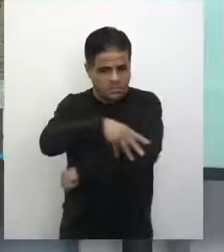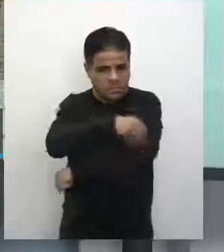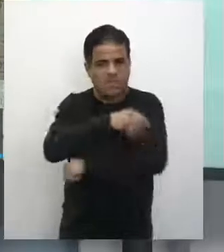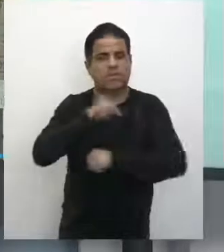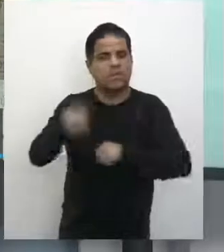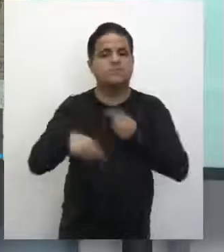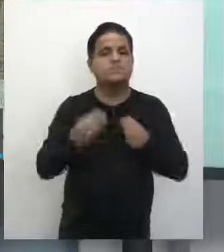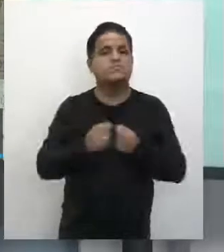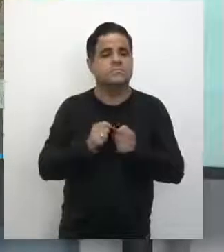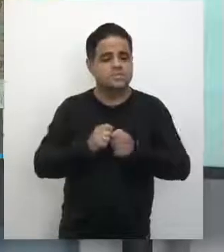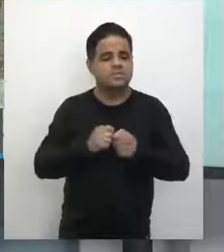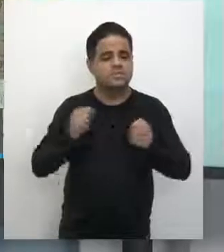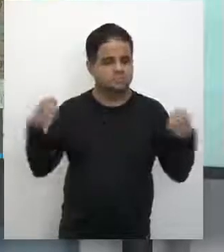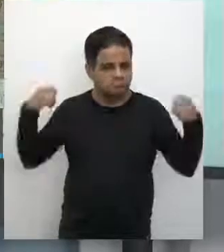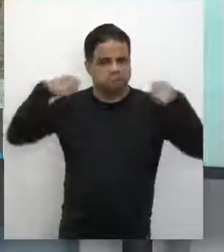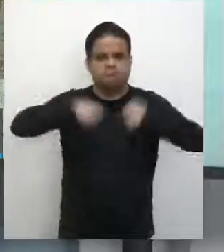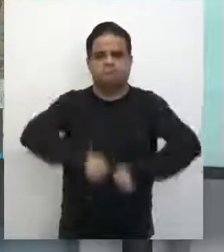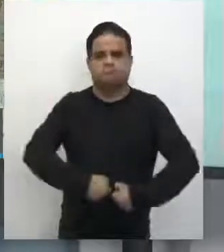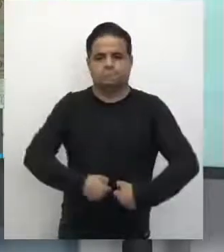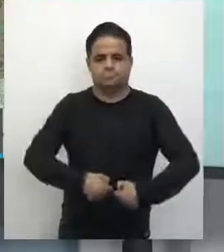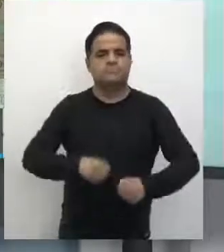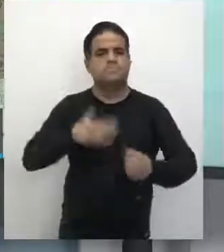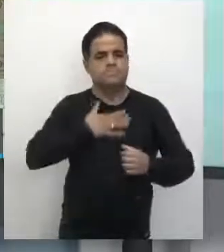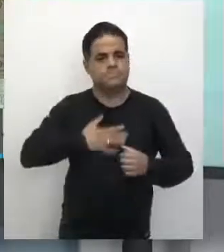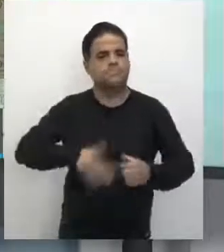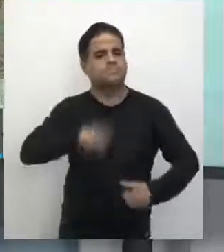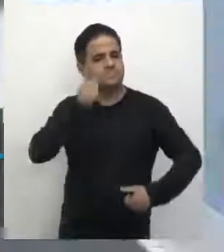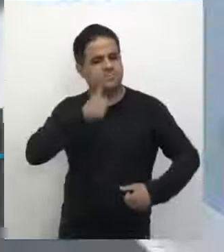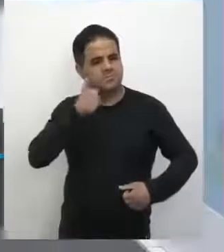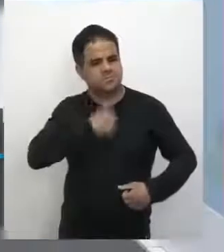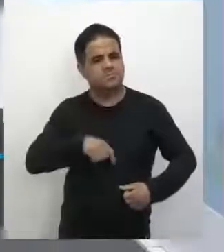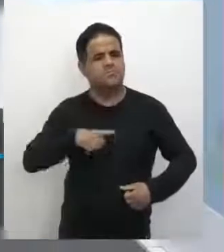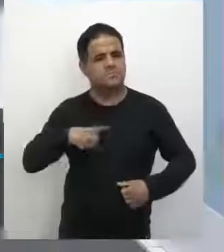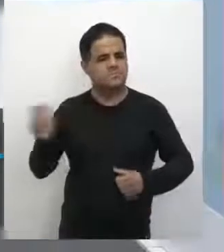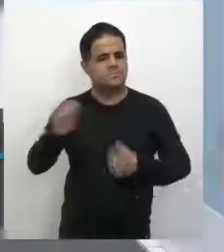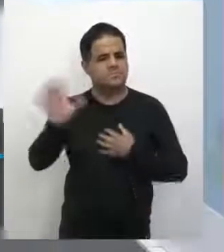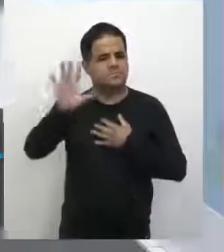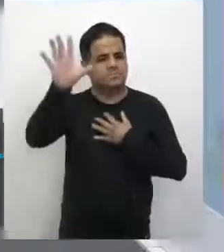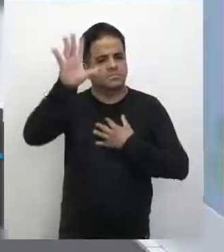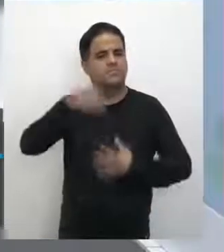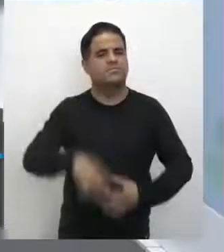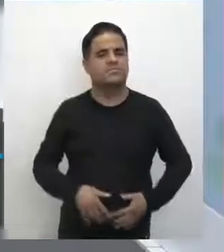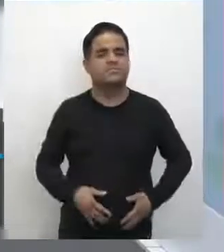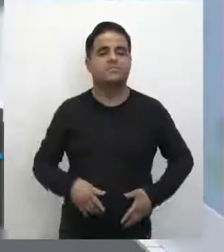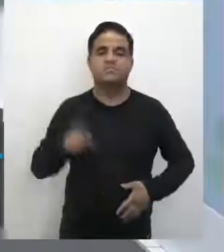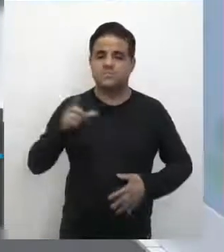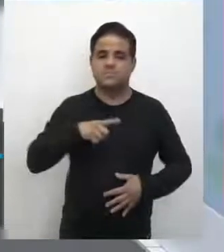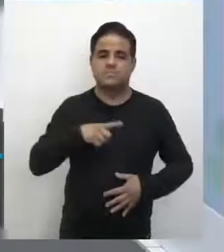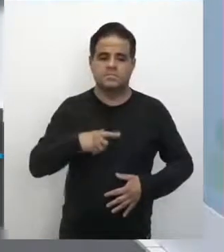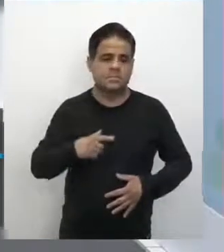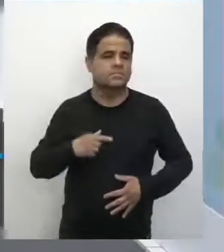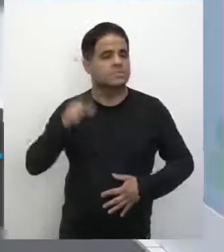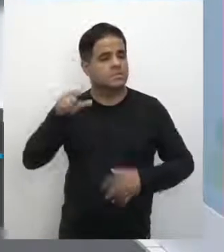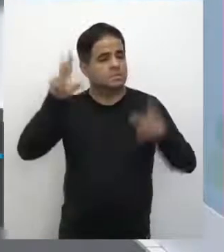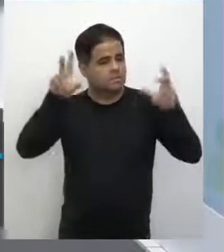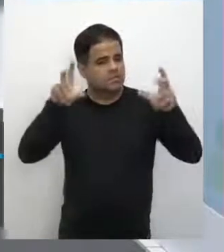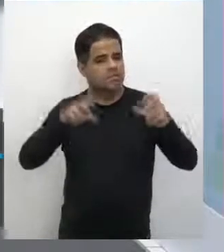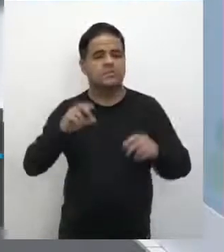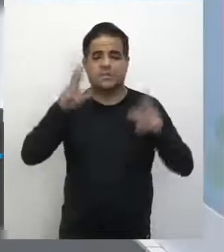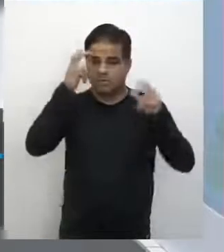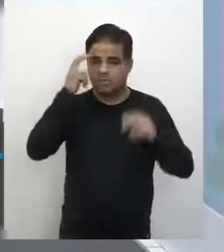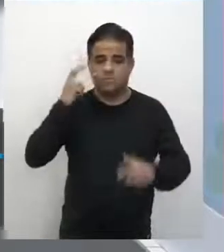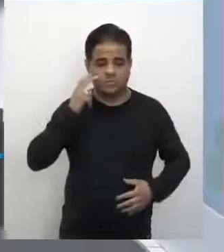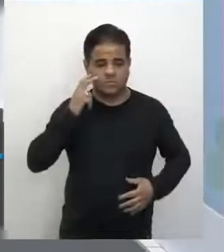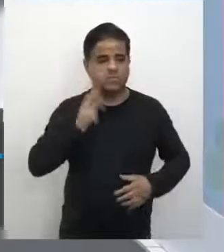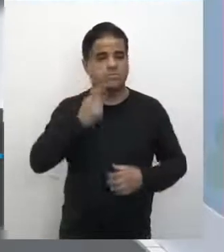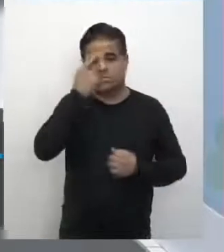utilizam aí para fazer, né, aquele utensílio para as mulheres, né, que é muito caro, né? Exatamente, tem toda a questão da cultura também.